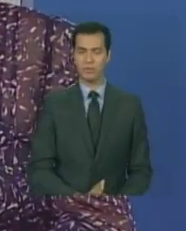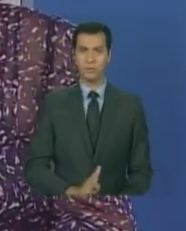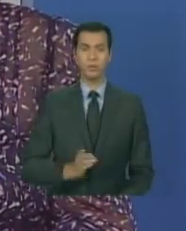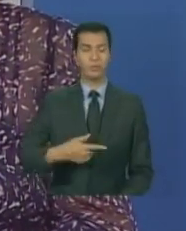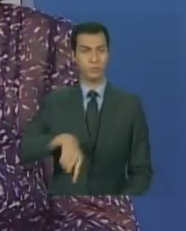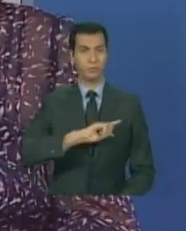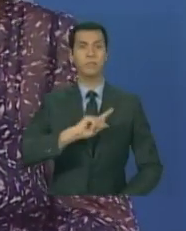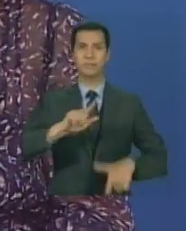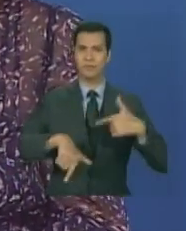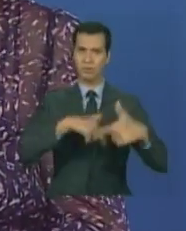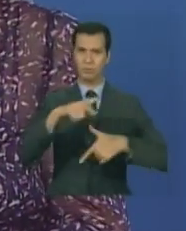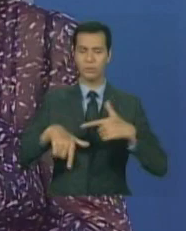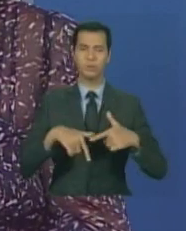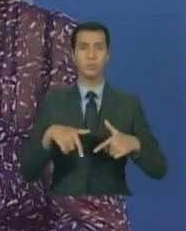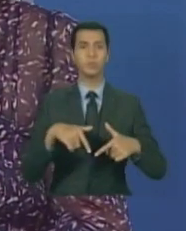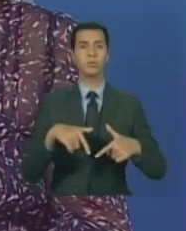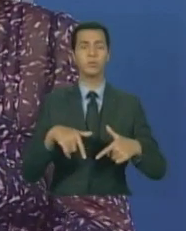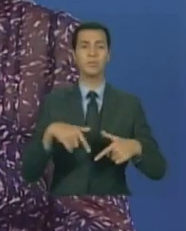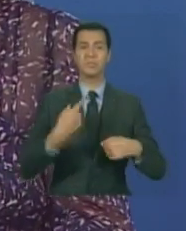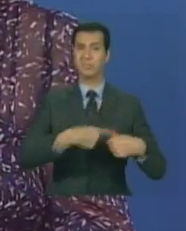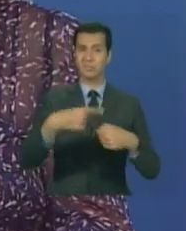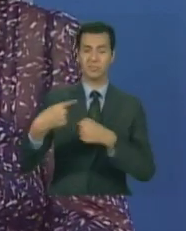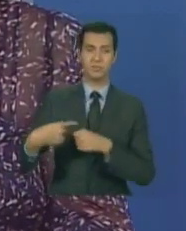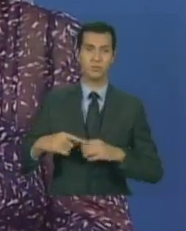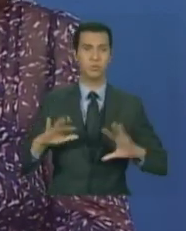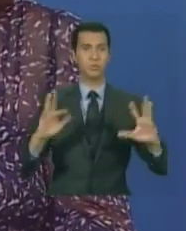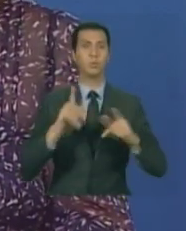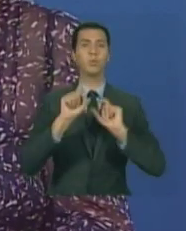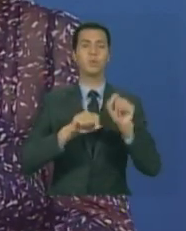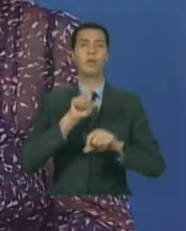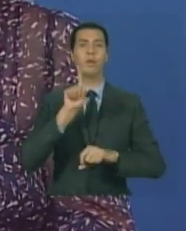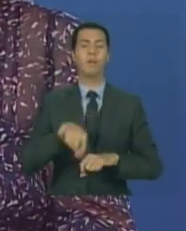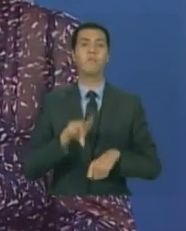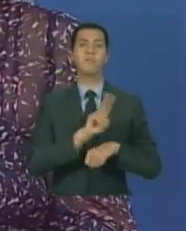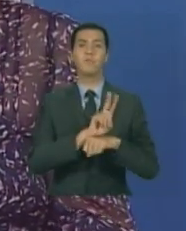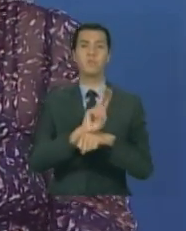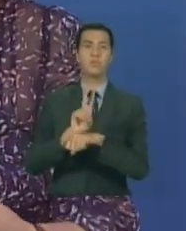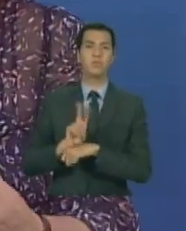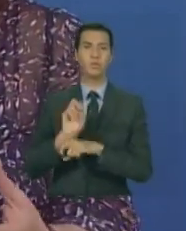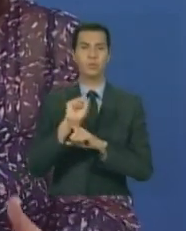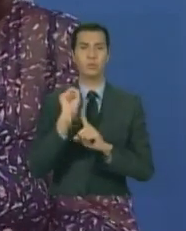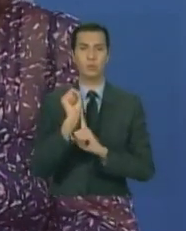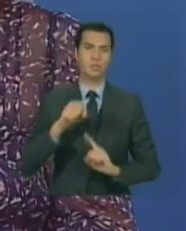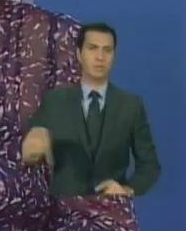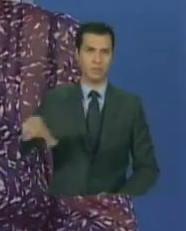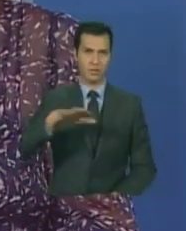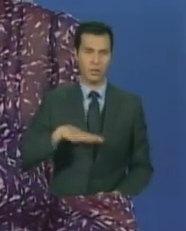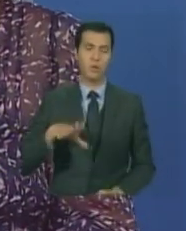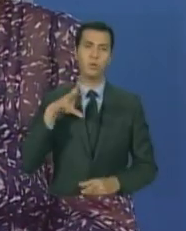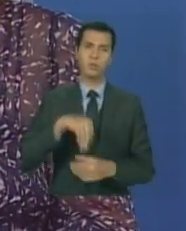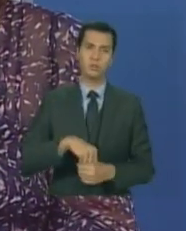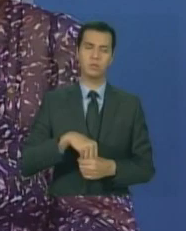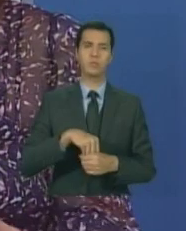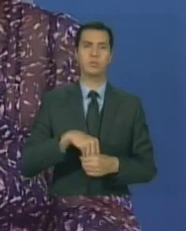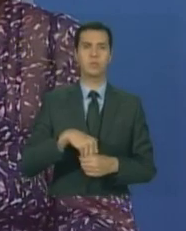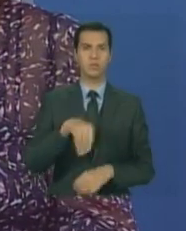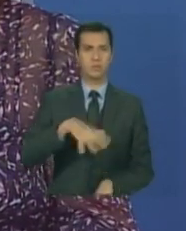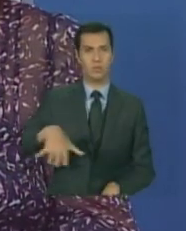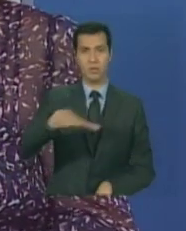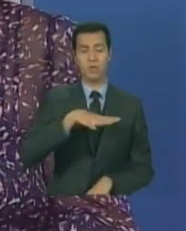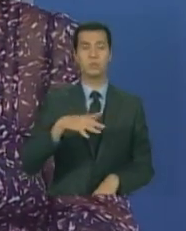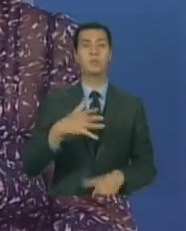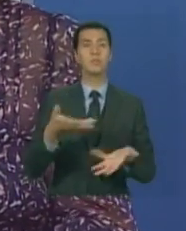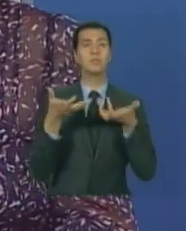gestores municipais para a instalação da vigilância social no território, né, que é exatamente